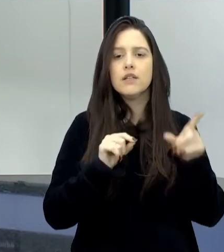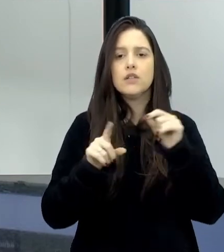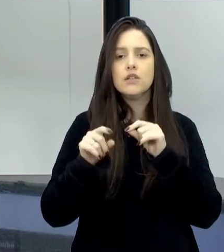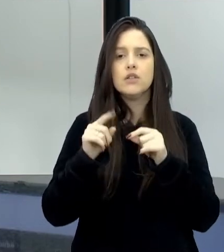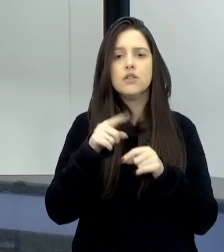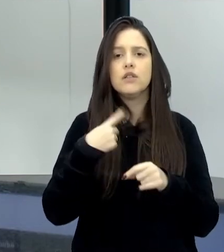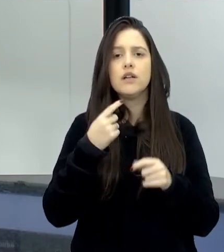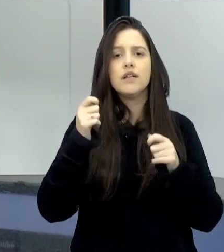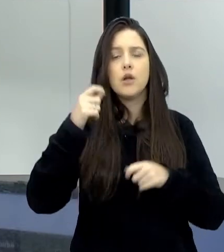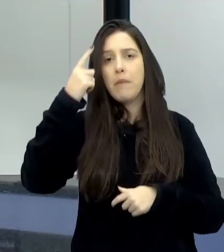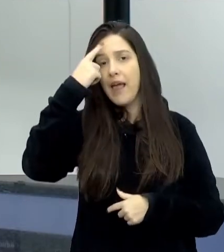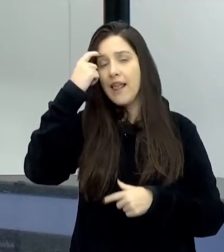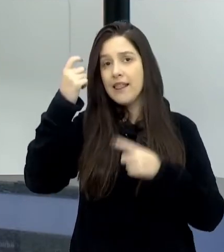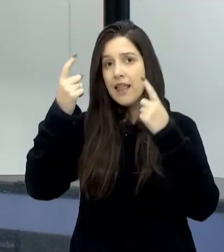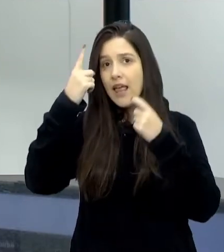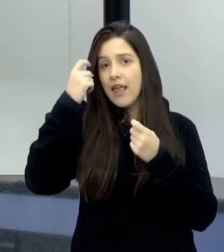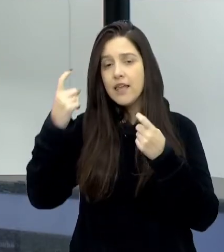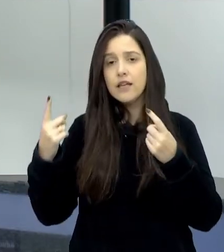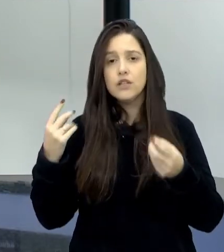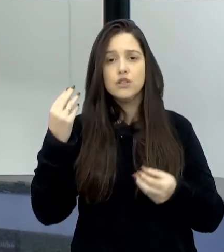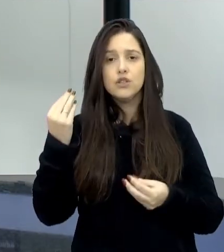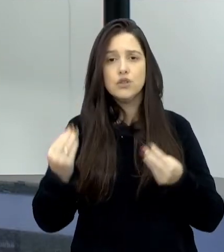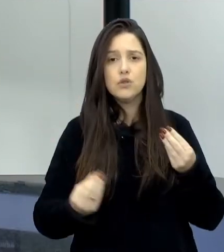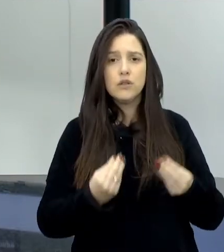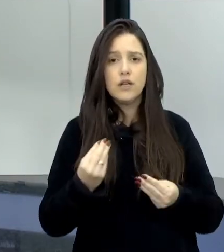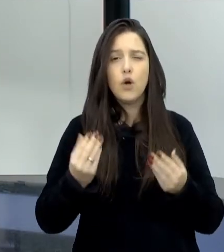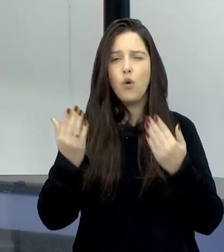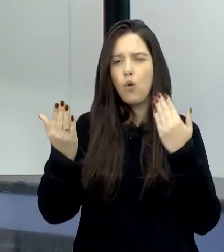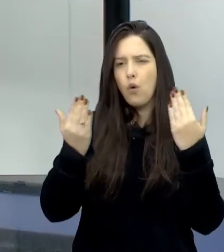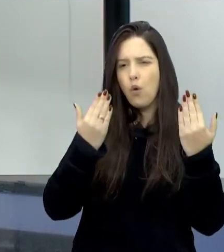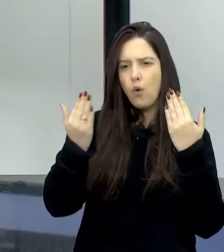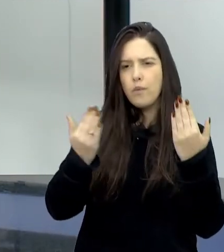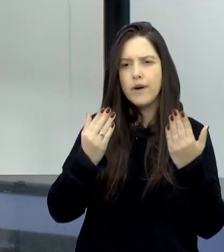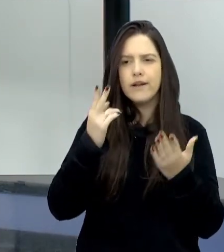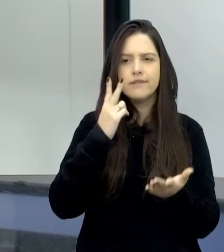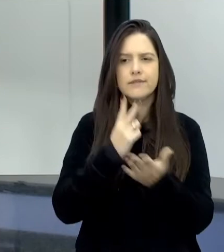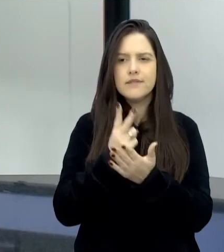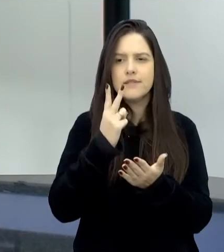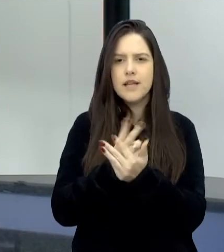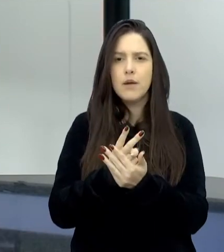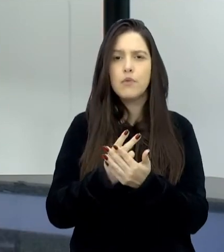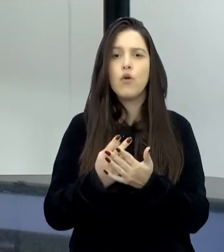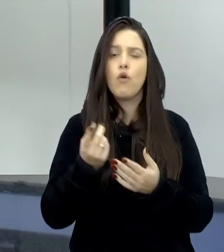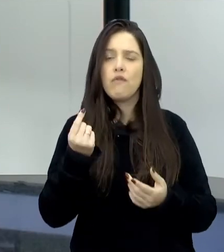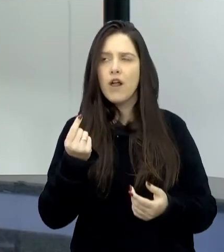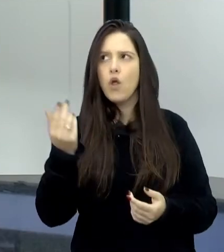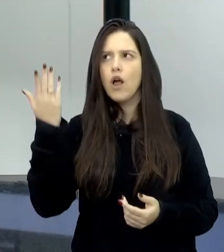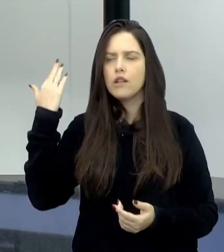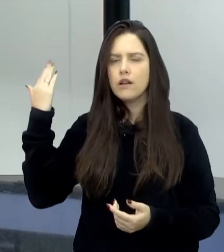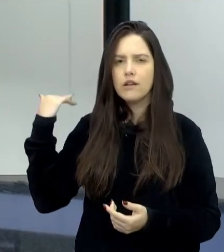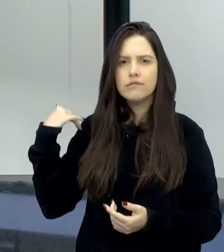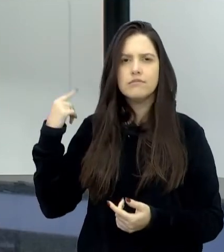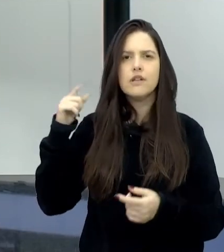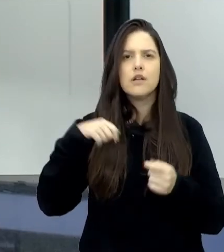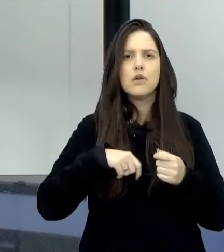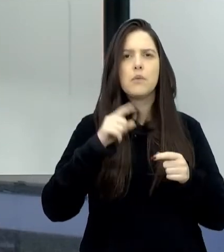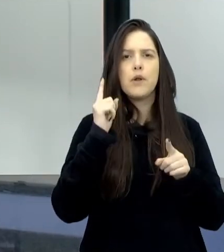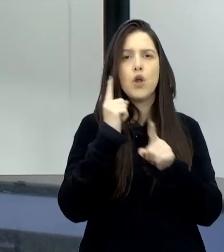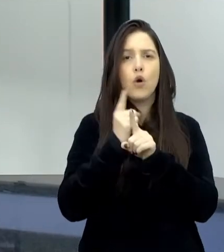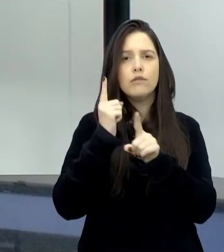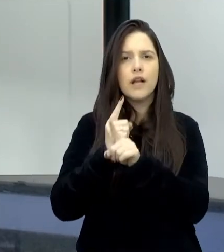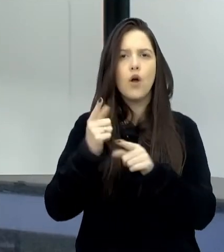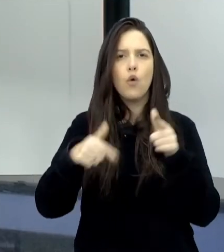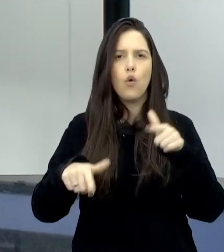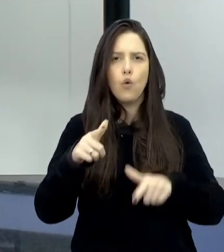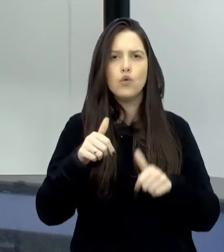dão essa ideia de comparar sempre o valor anterior com o futuro. Então, para você achar o próximo, né,